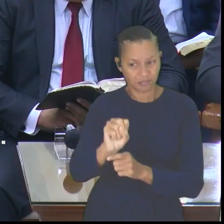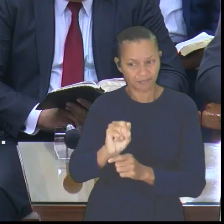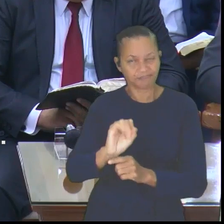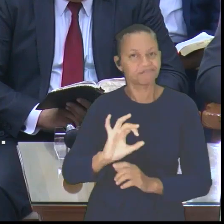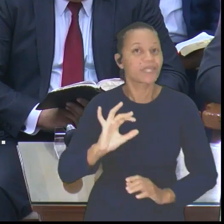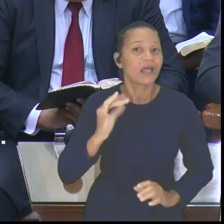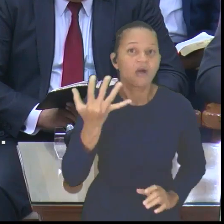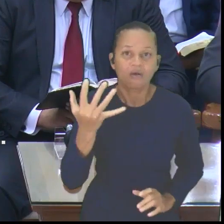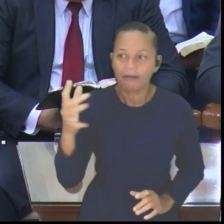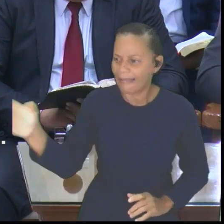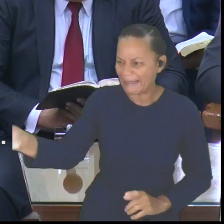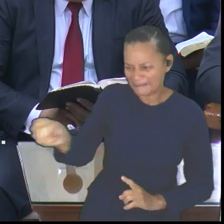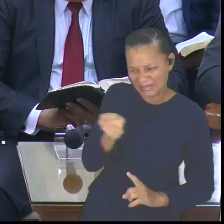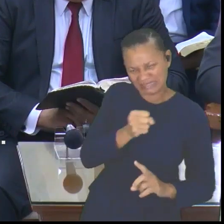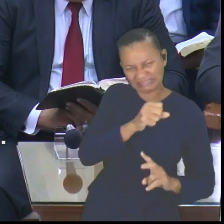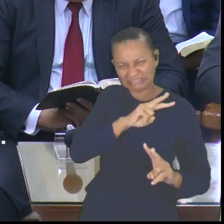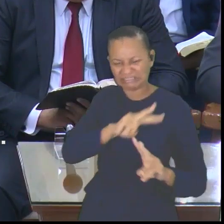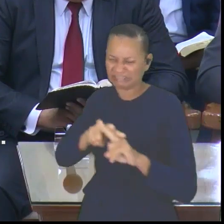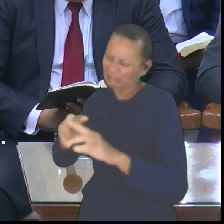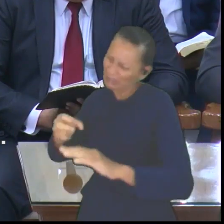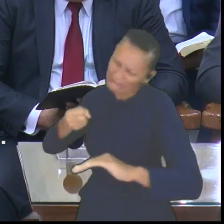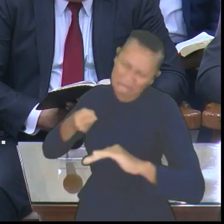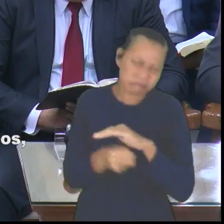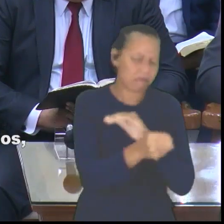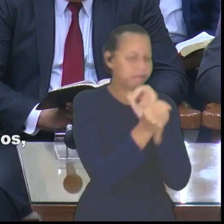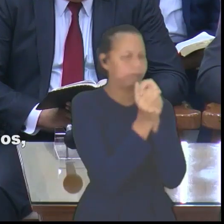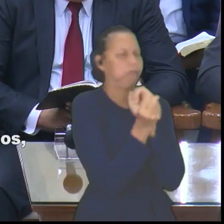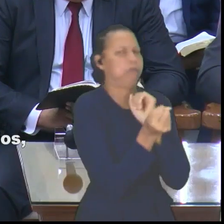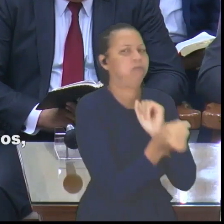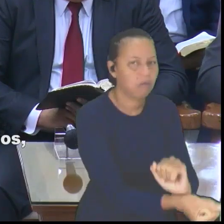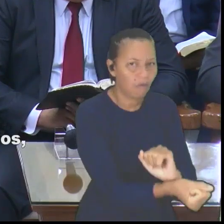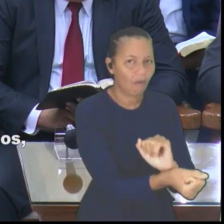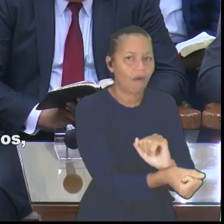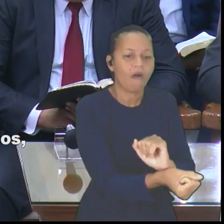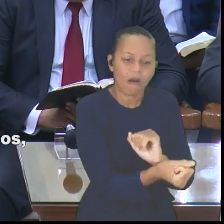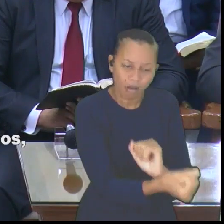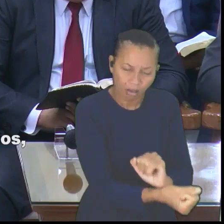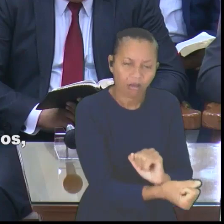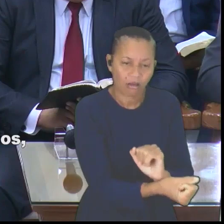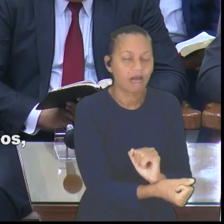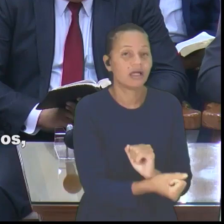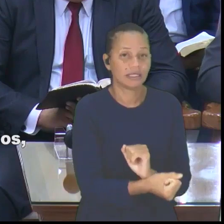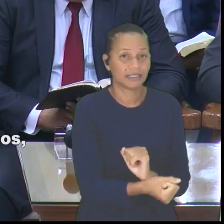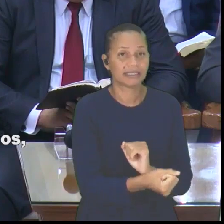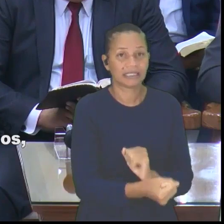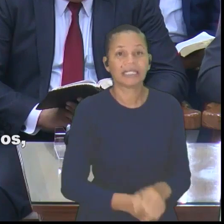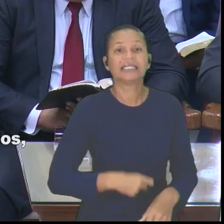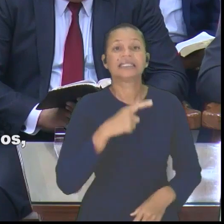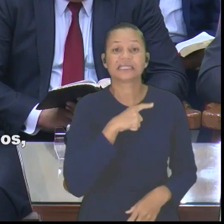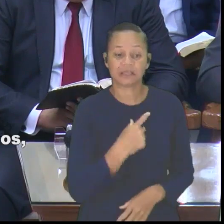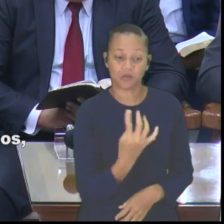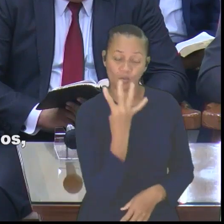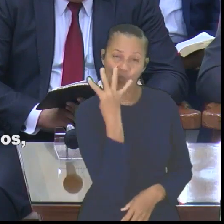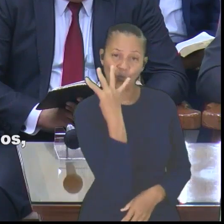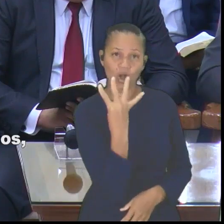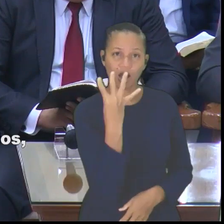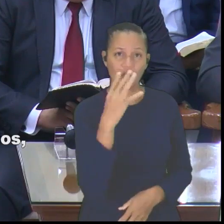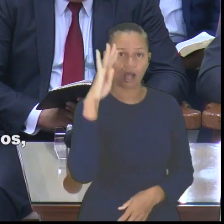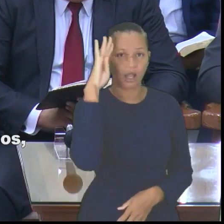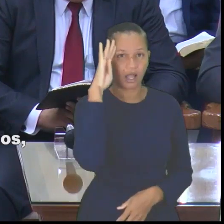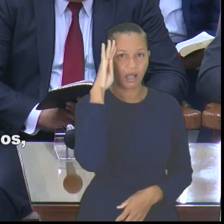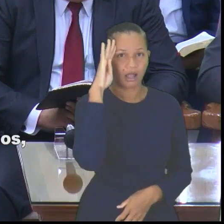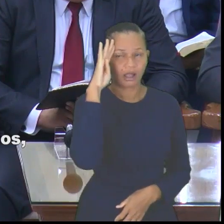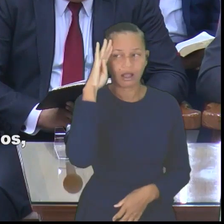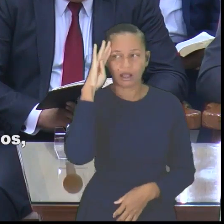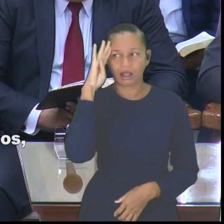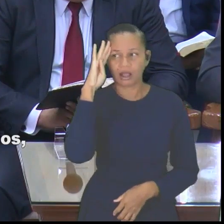prendido, o encerrou na prisão, entregando-o a 4 quaternos e soldados,